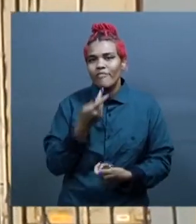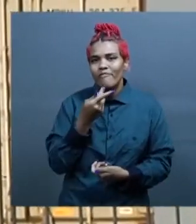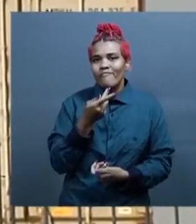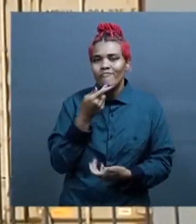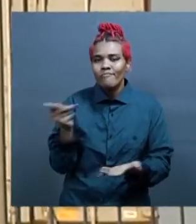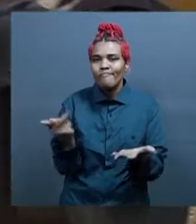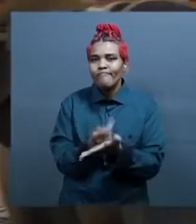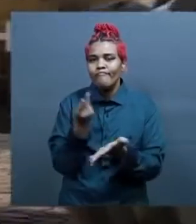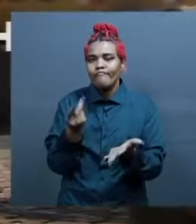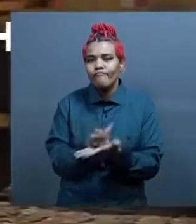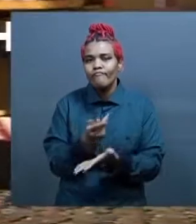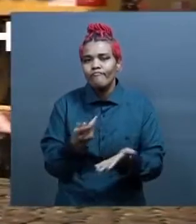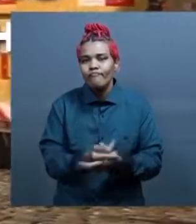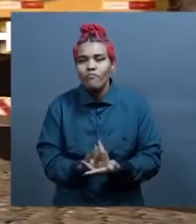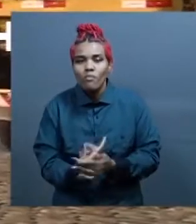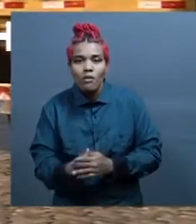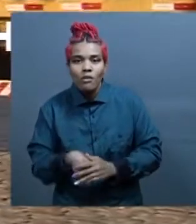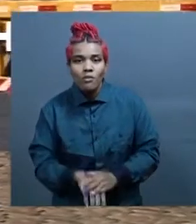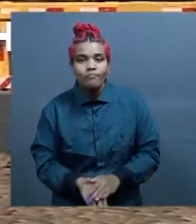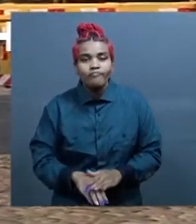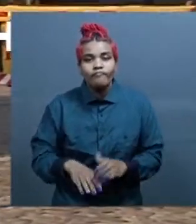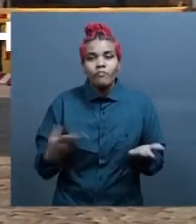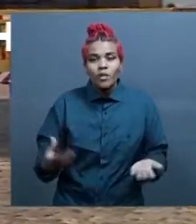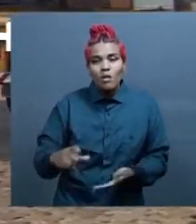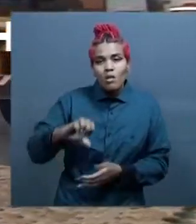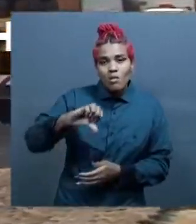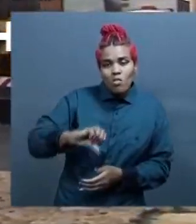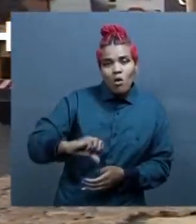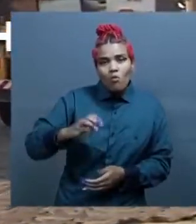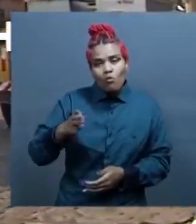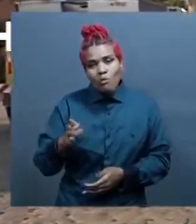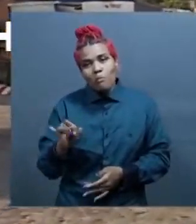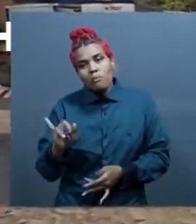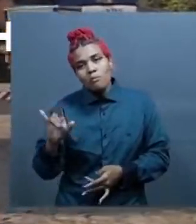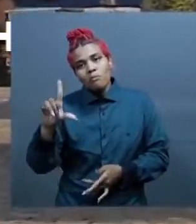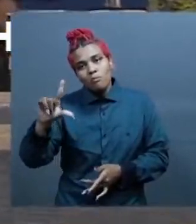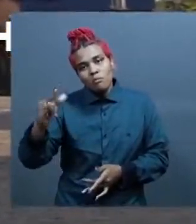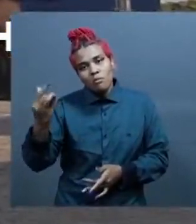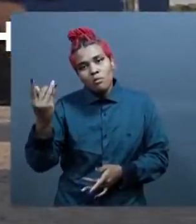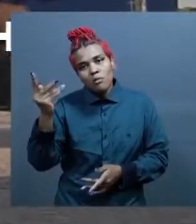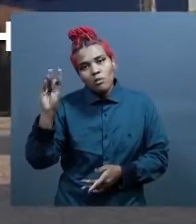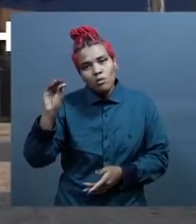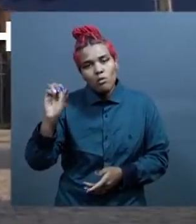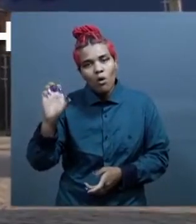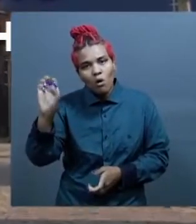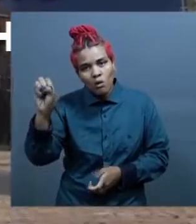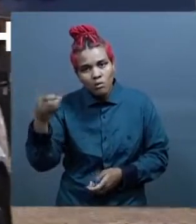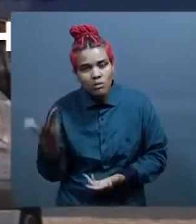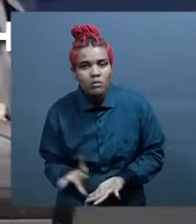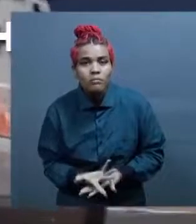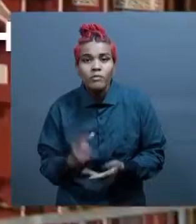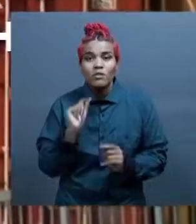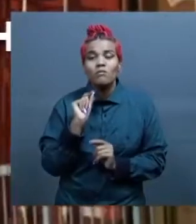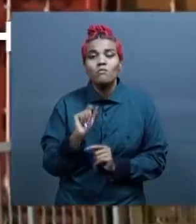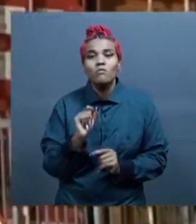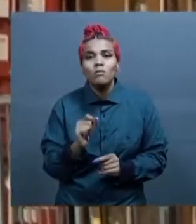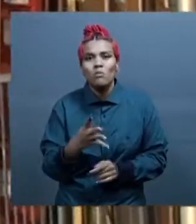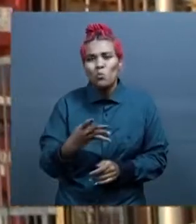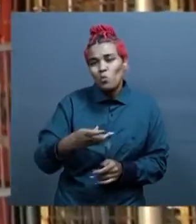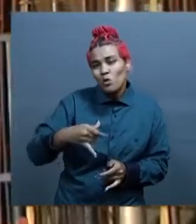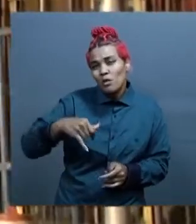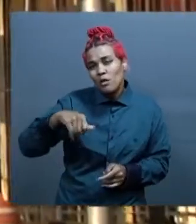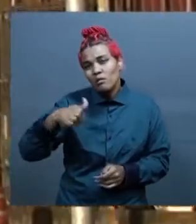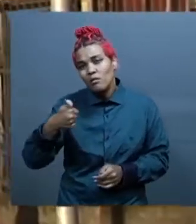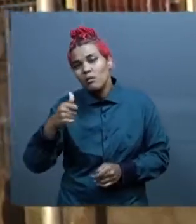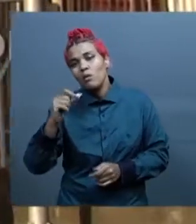semanas de novembro e vez dos 9 bilhões e 700 milhões de dólares o equivalente a 41 bilhões de reais as vendas